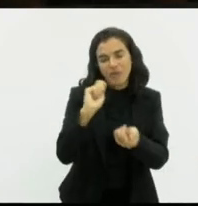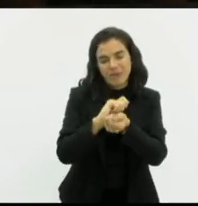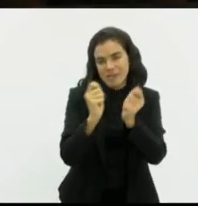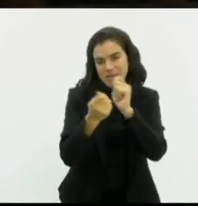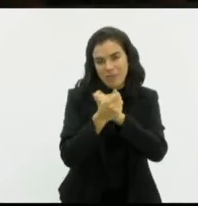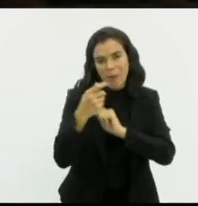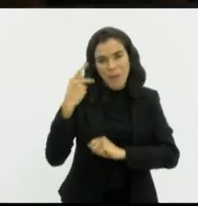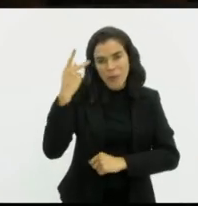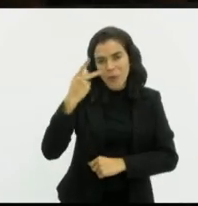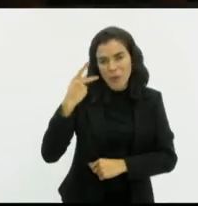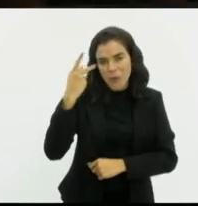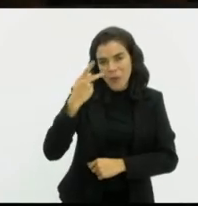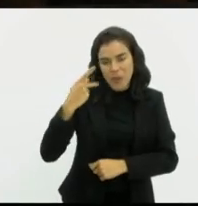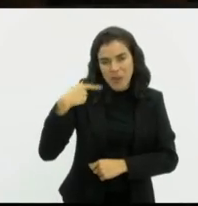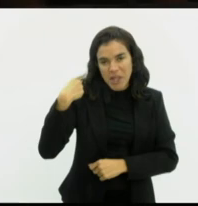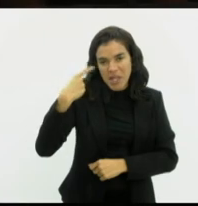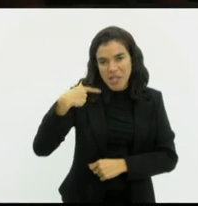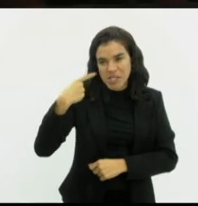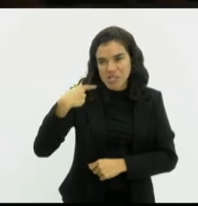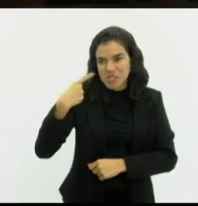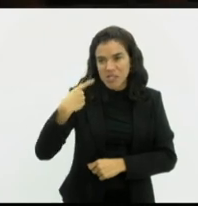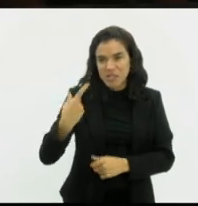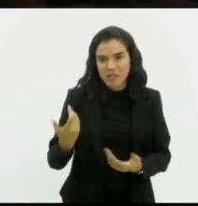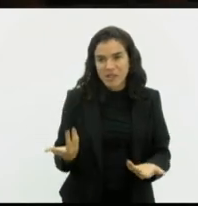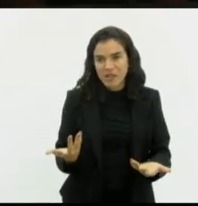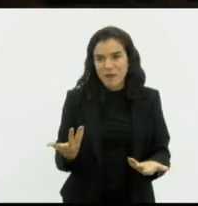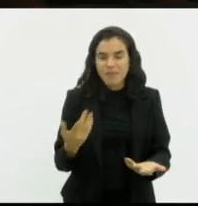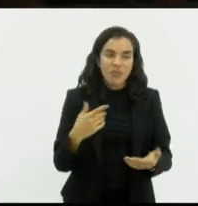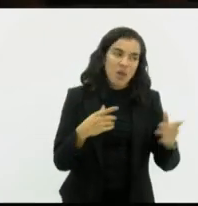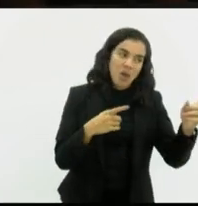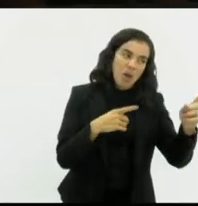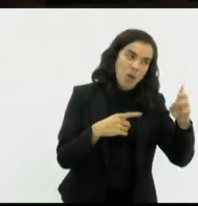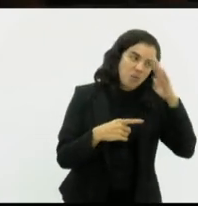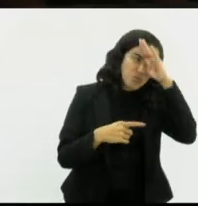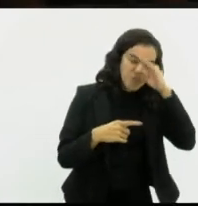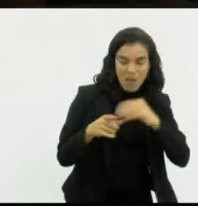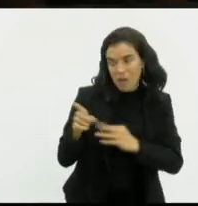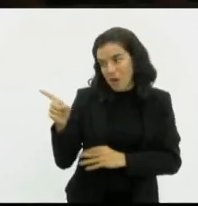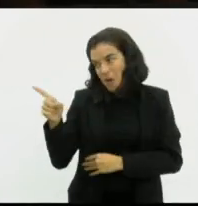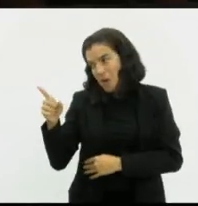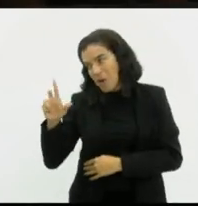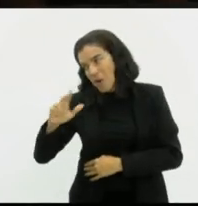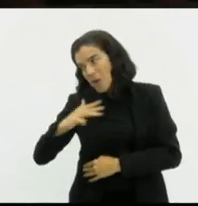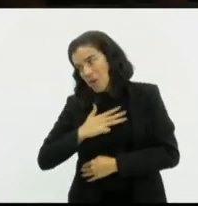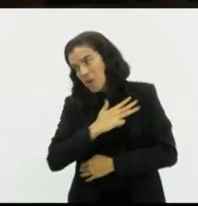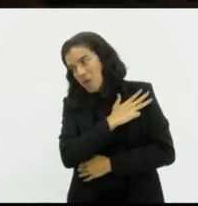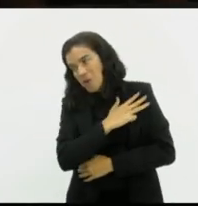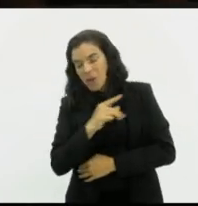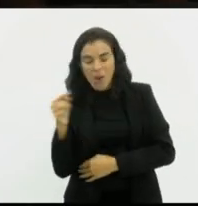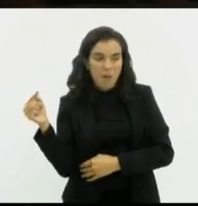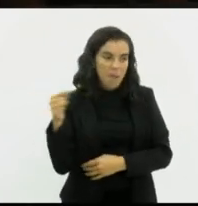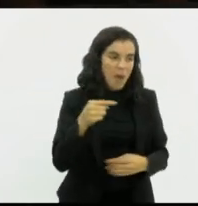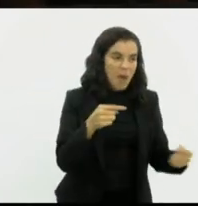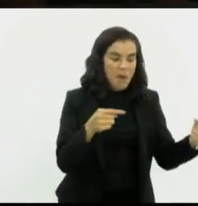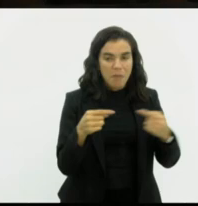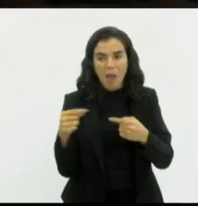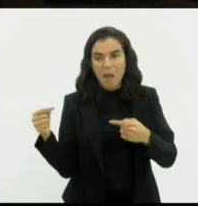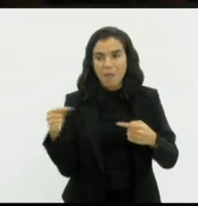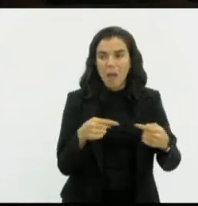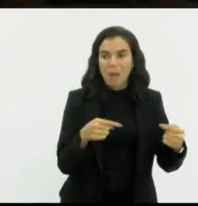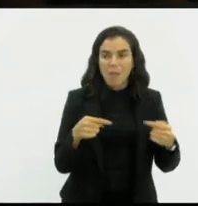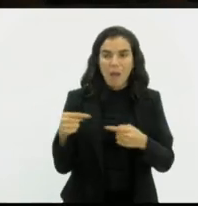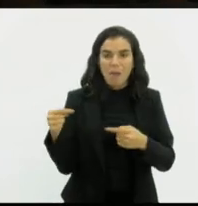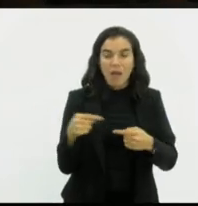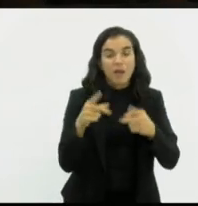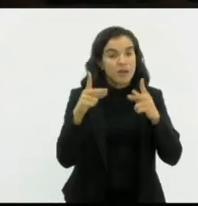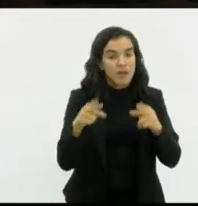dúvida? Daqui a pouco você está vendo, falava do Bolsonaro, mas o Lula também é genocida e tal, e continua morrendo brasileiro nisso daí, como